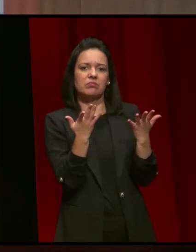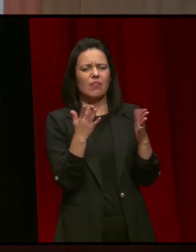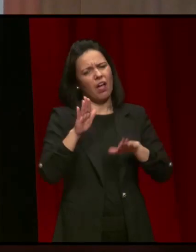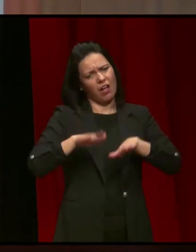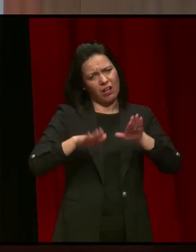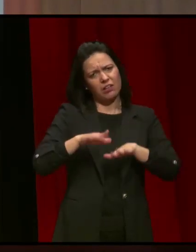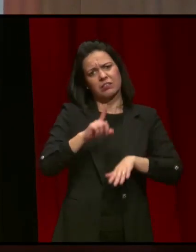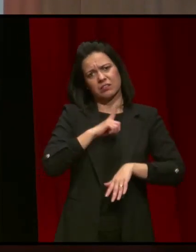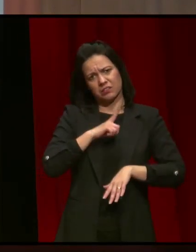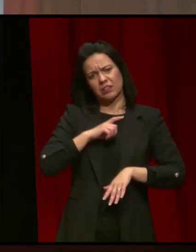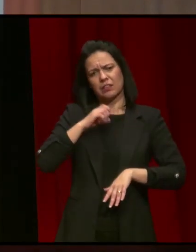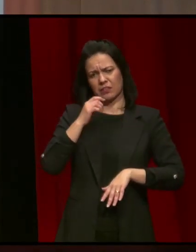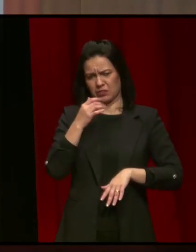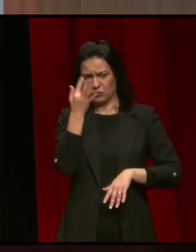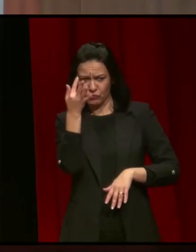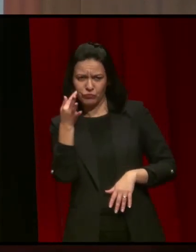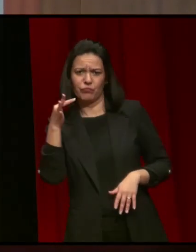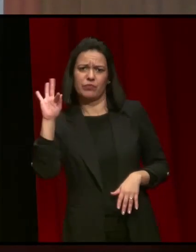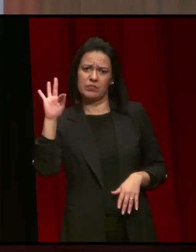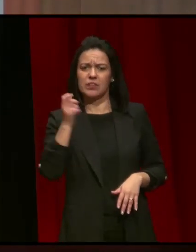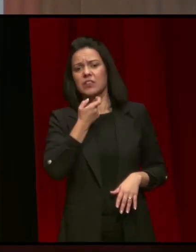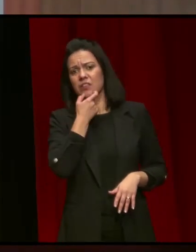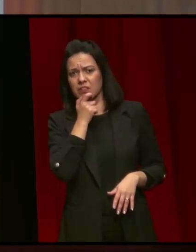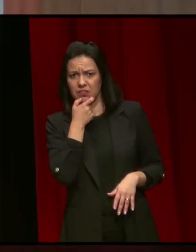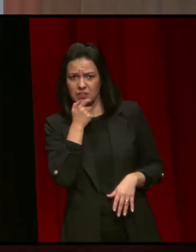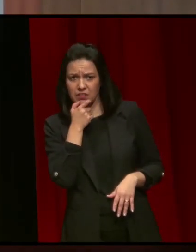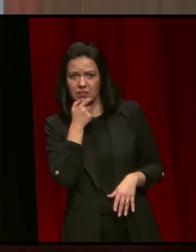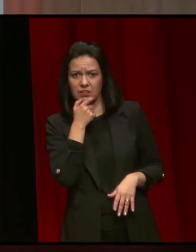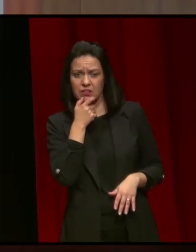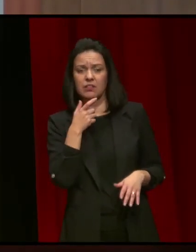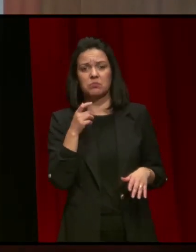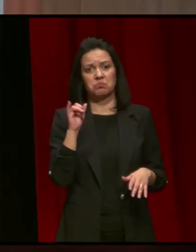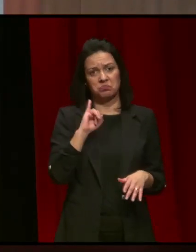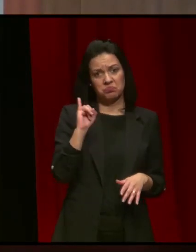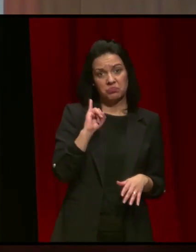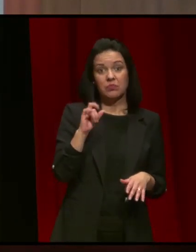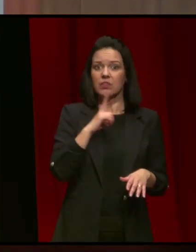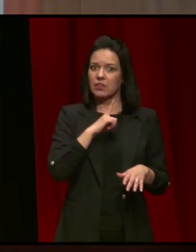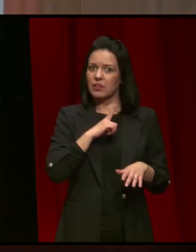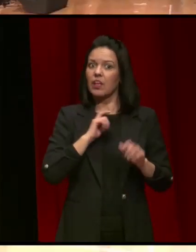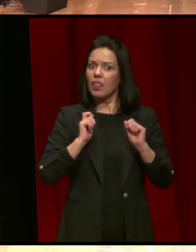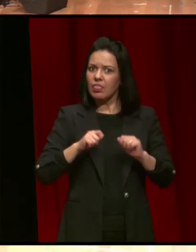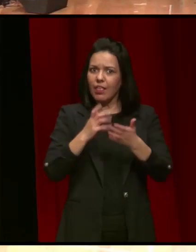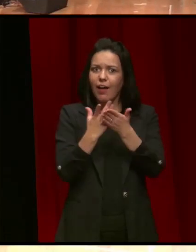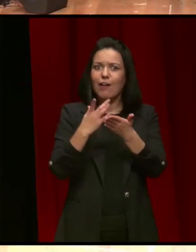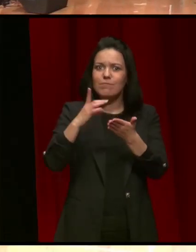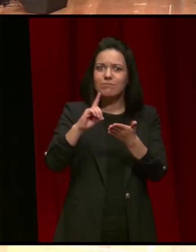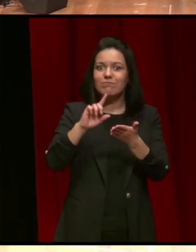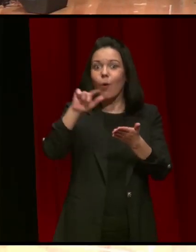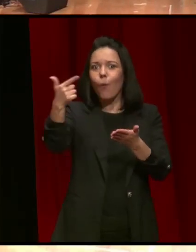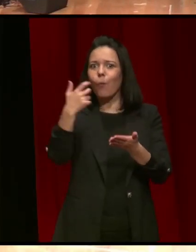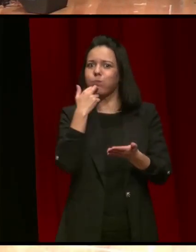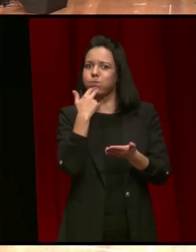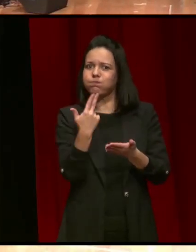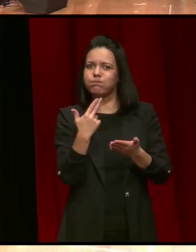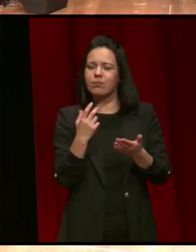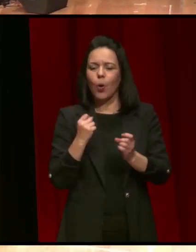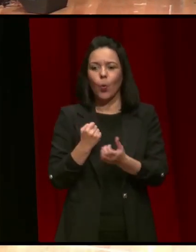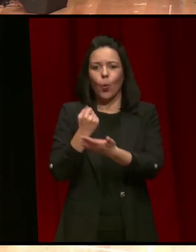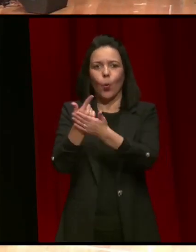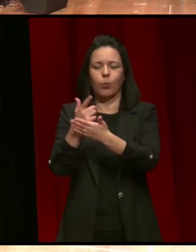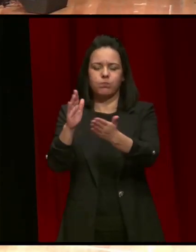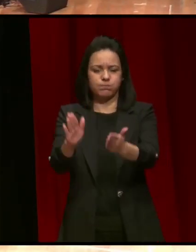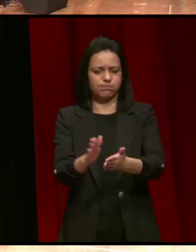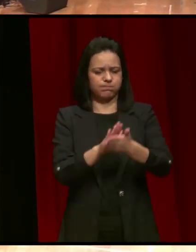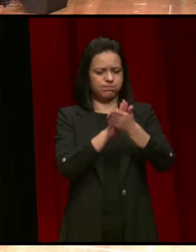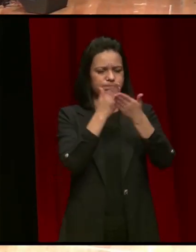francês, outros falam italiano, outros falam inglês, compre uma Bíblia nessa língua, se vocês entendem essa língua. Por quê? Porque